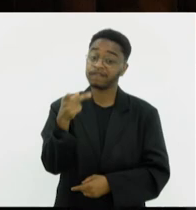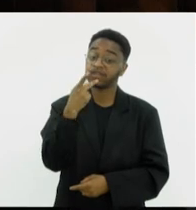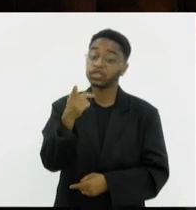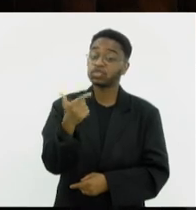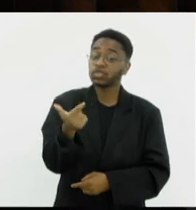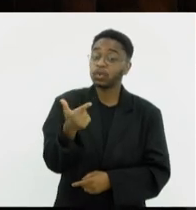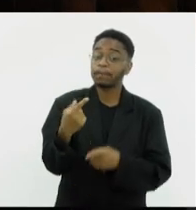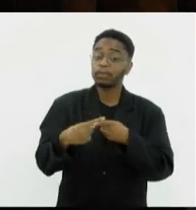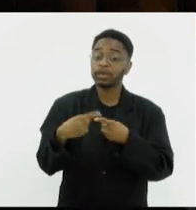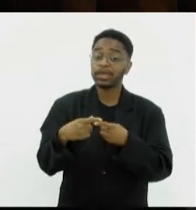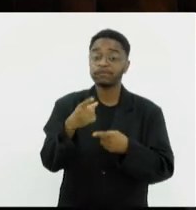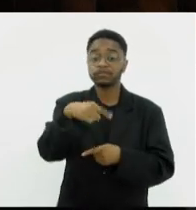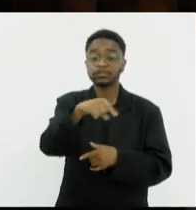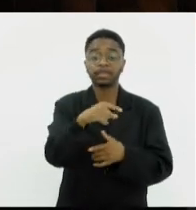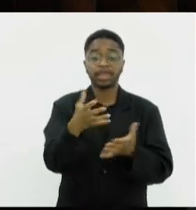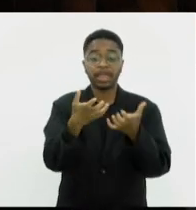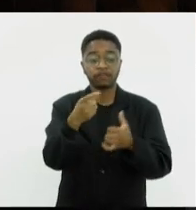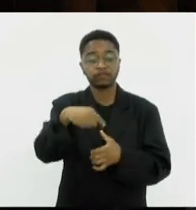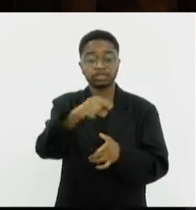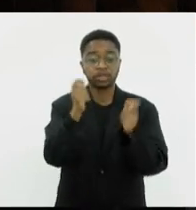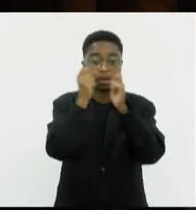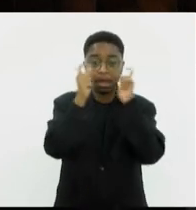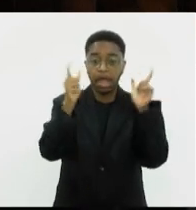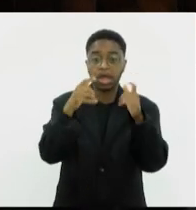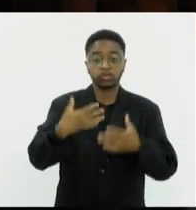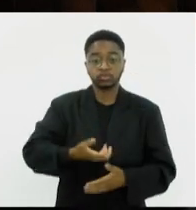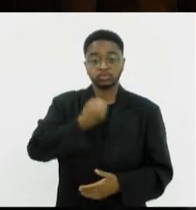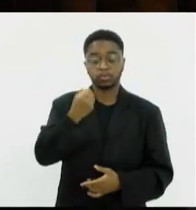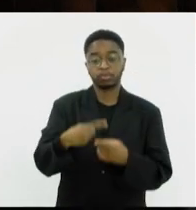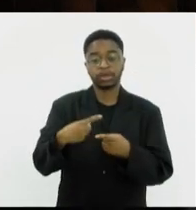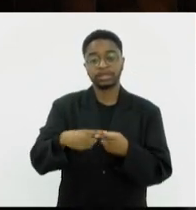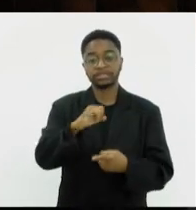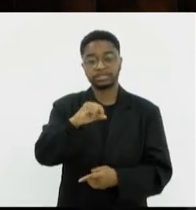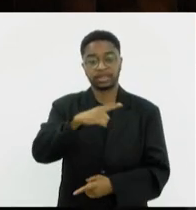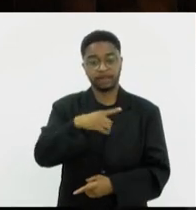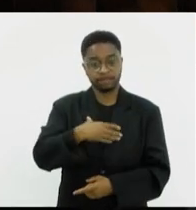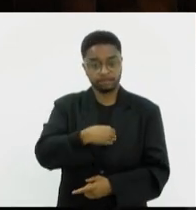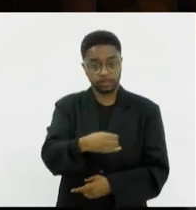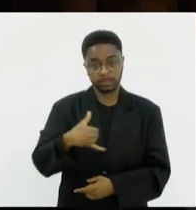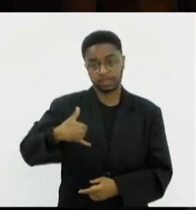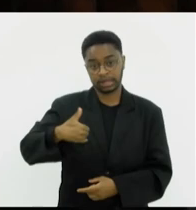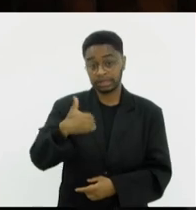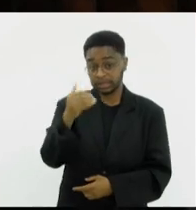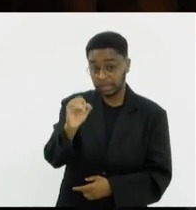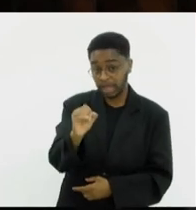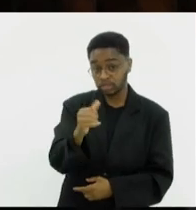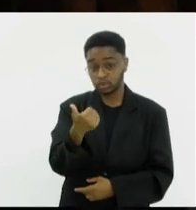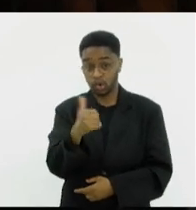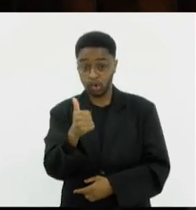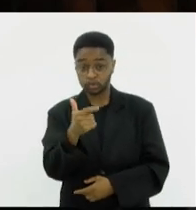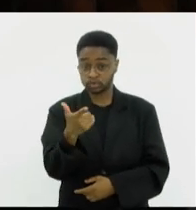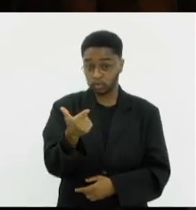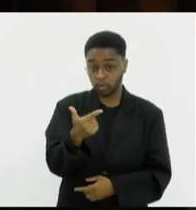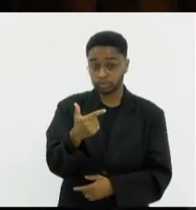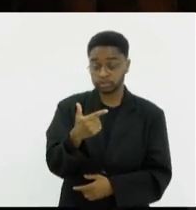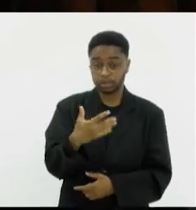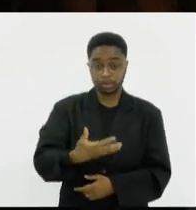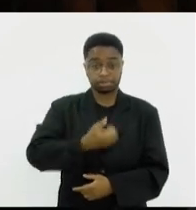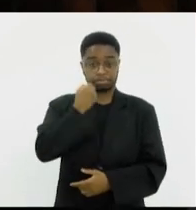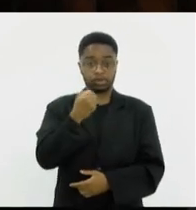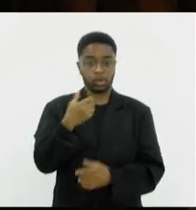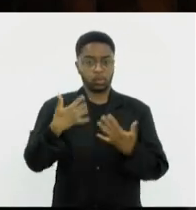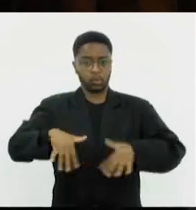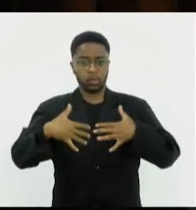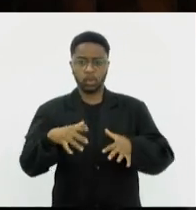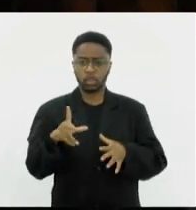anos para te gerar pavor. Você que tem um filho de 10, 11 ou 12 anos, ficar impactado. Nossa,